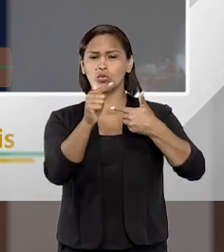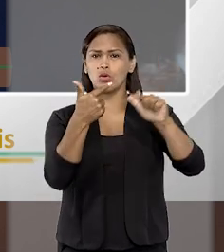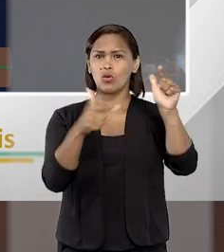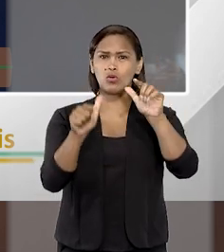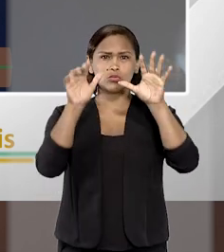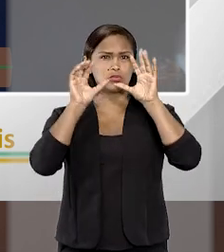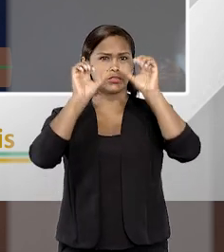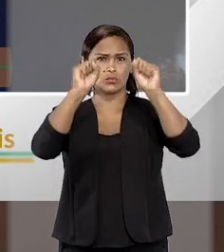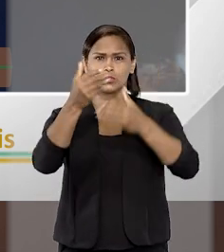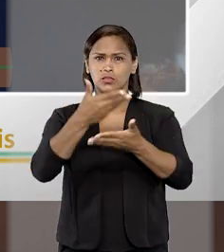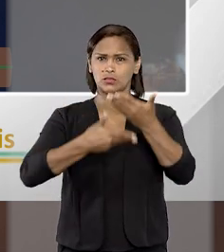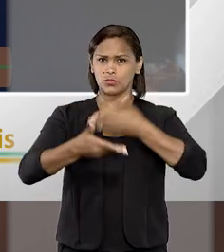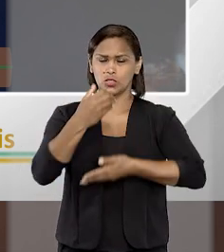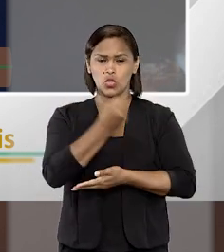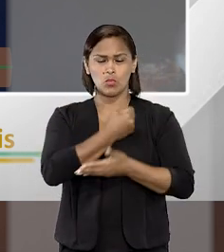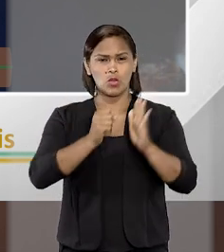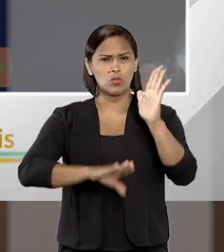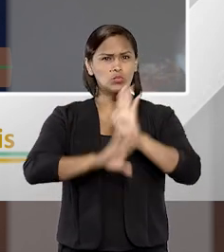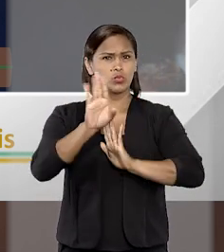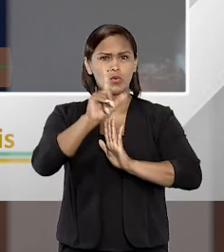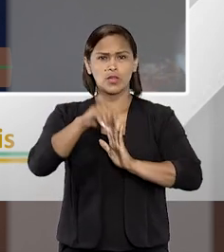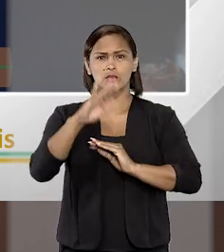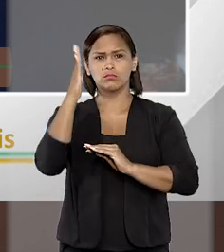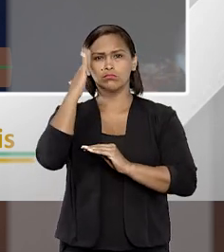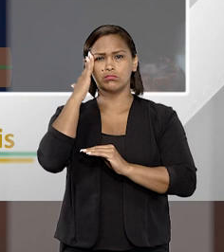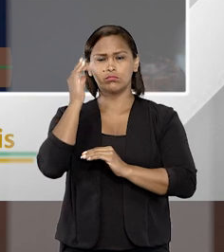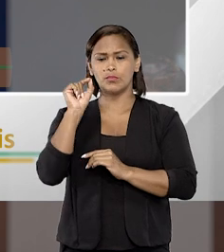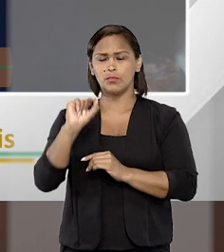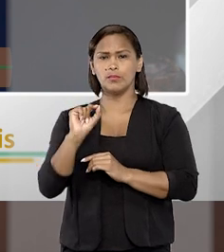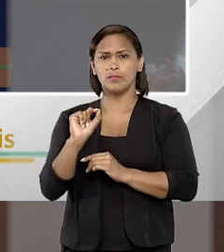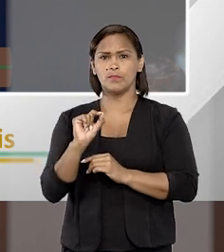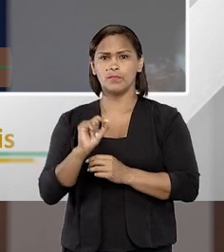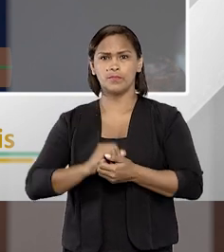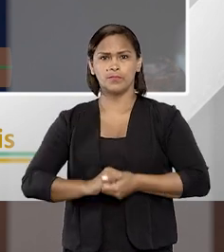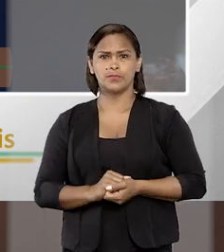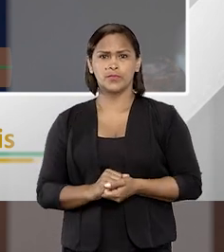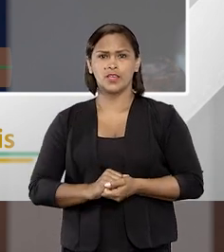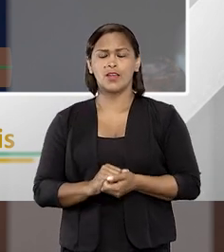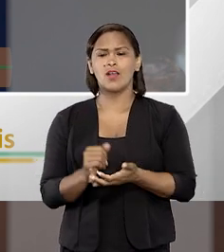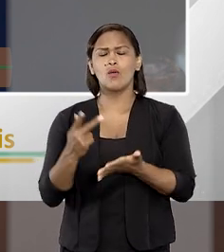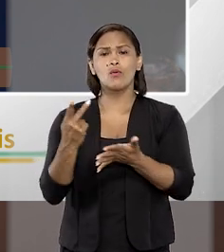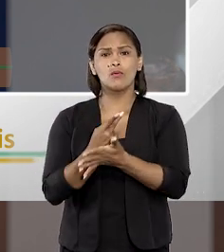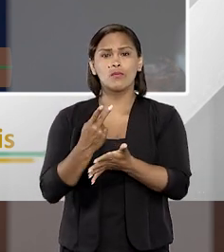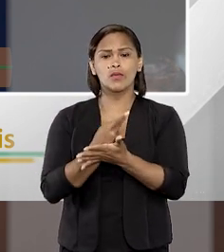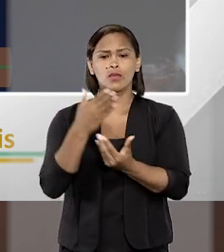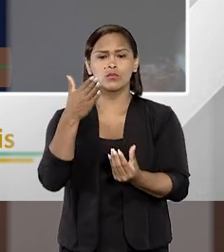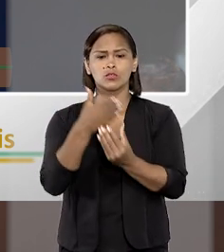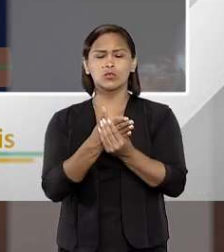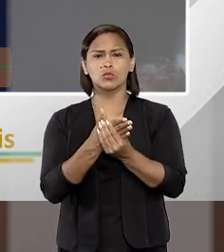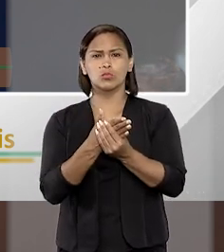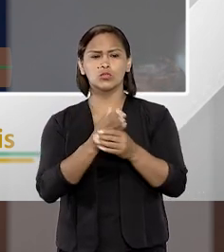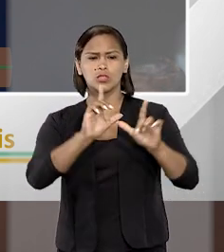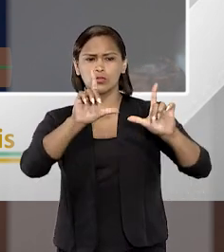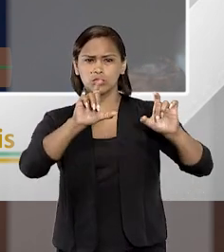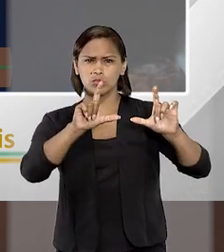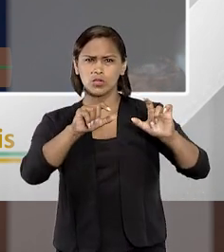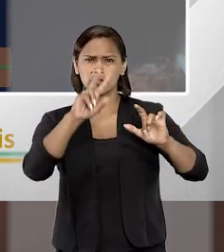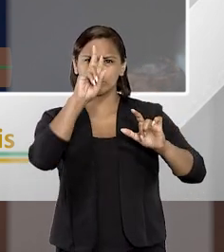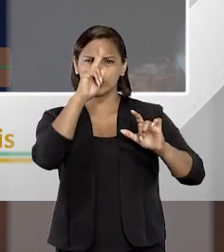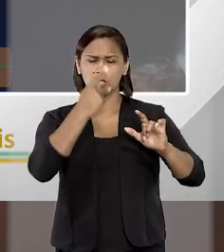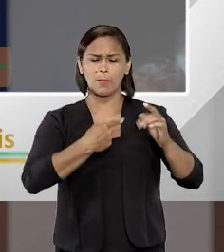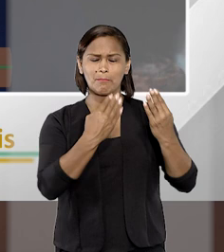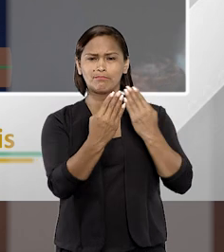considerar nos outros tipos mais se reconheceu a falha no processo de reconhecimento de